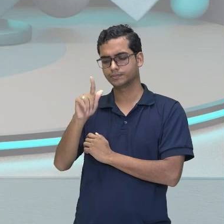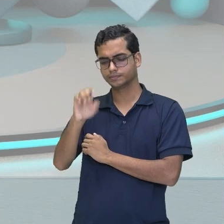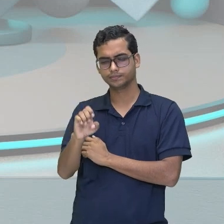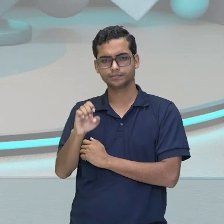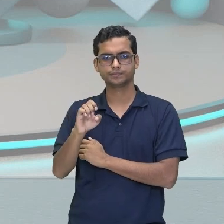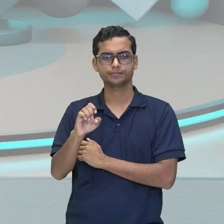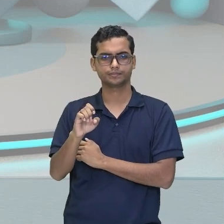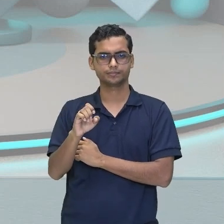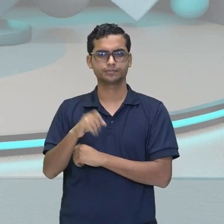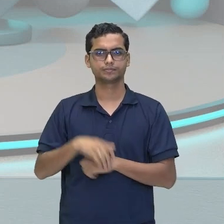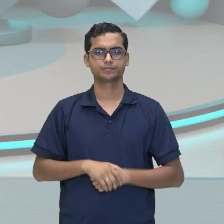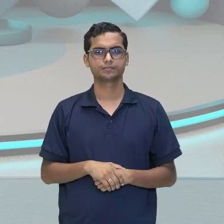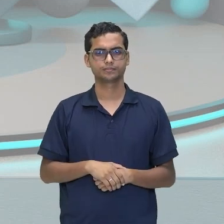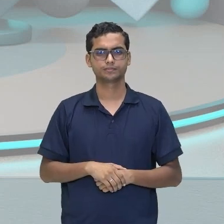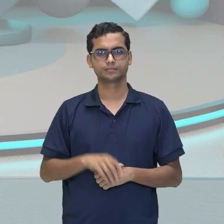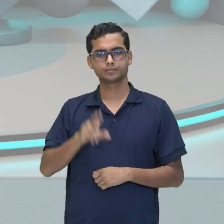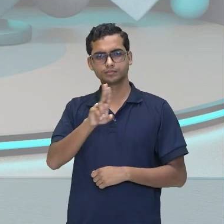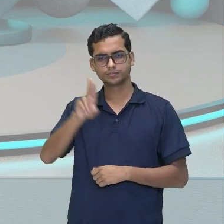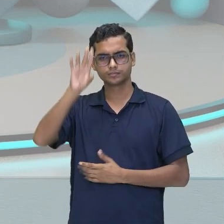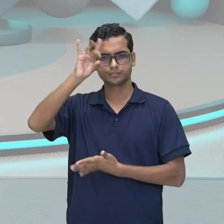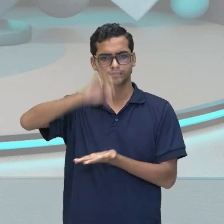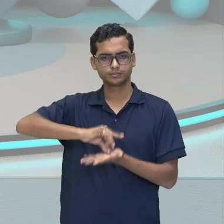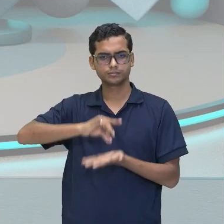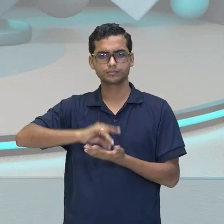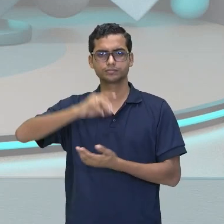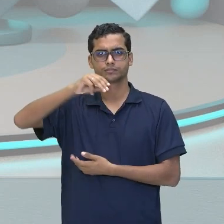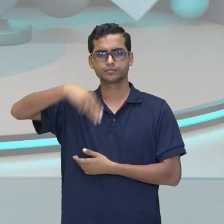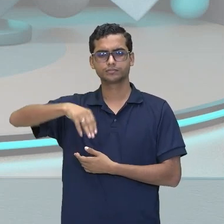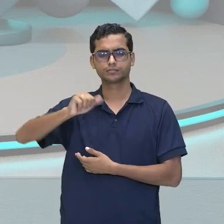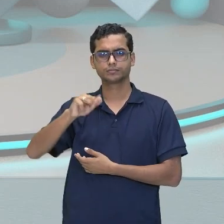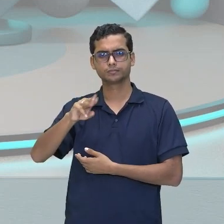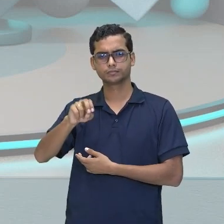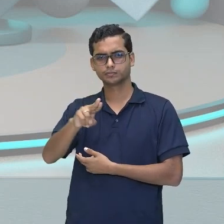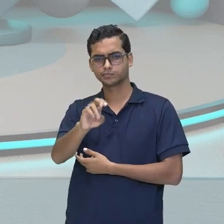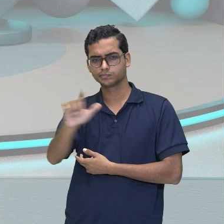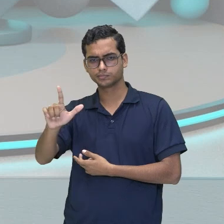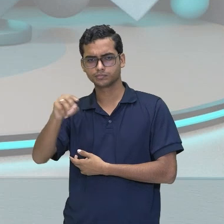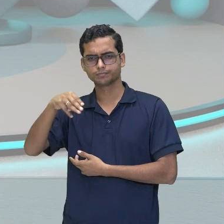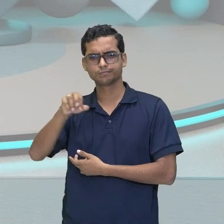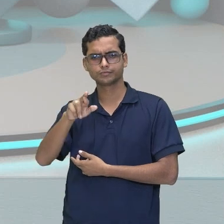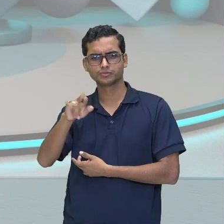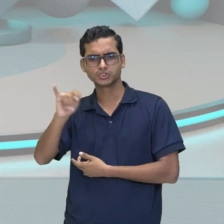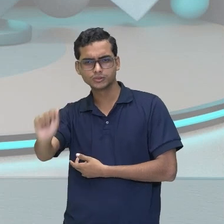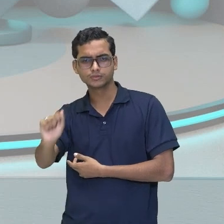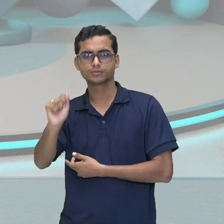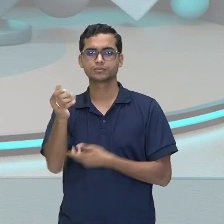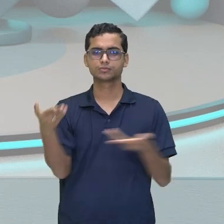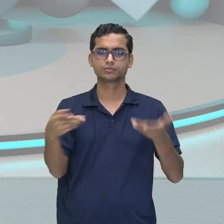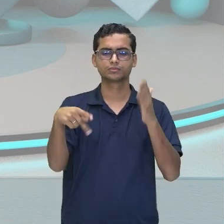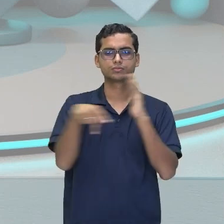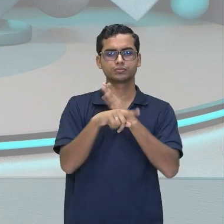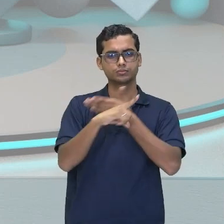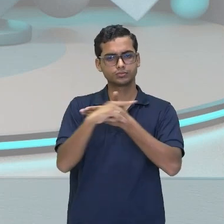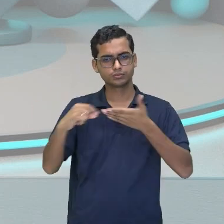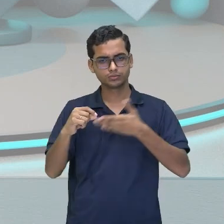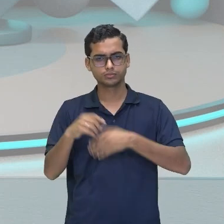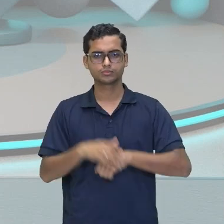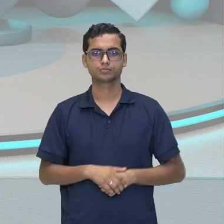Bocage, mas o nome dele é Manuel Maria Barbosa do Bocage. Então, a obra dele, Morte